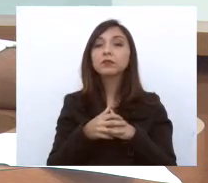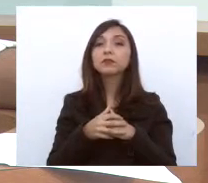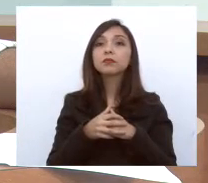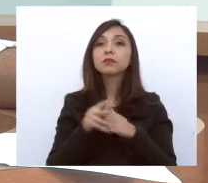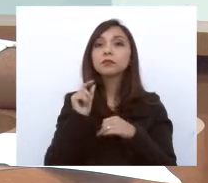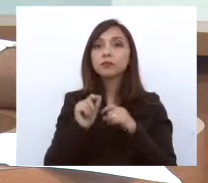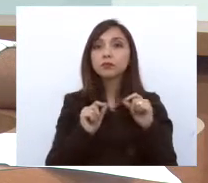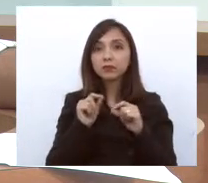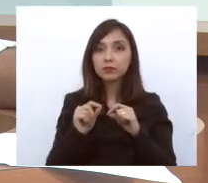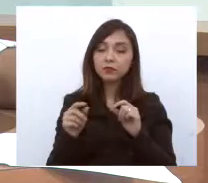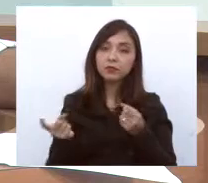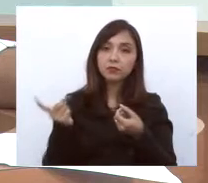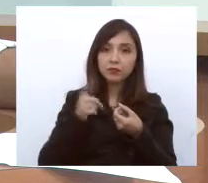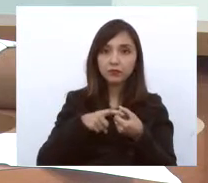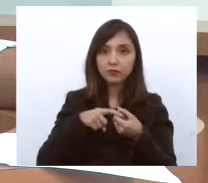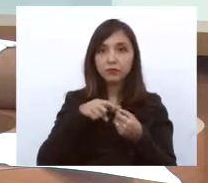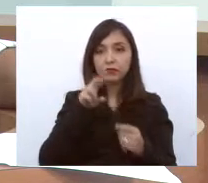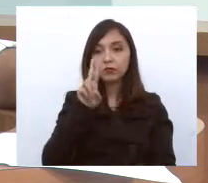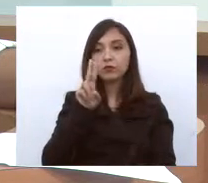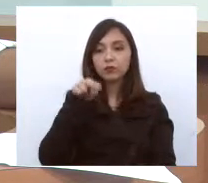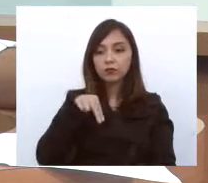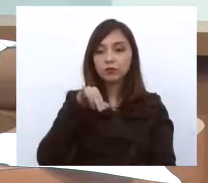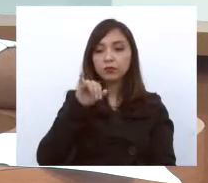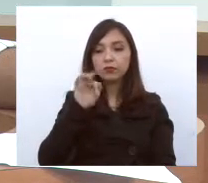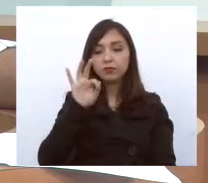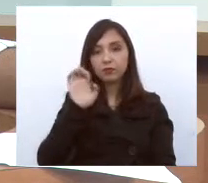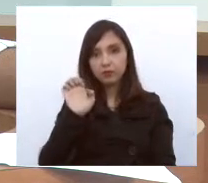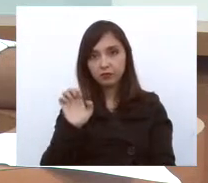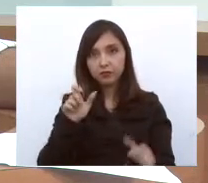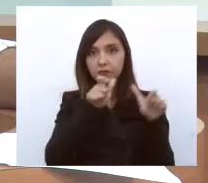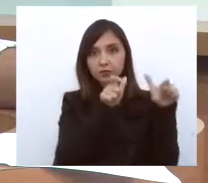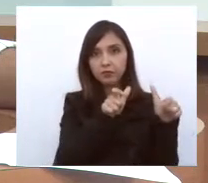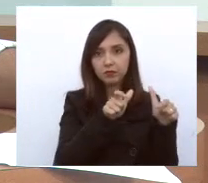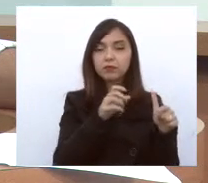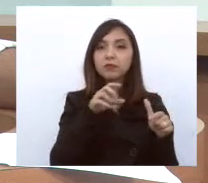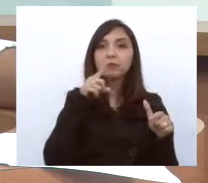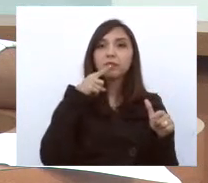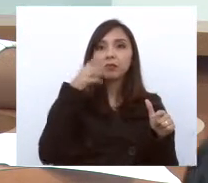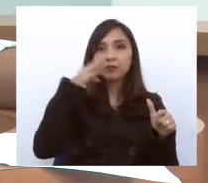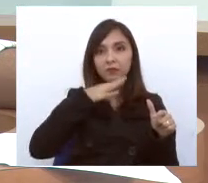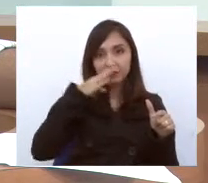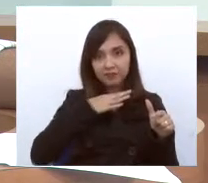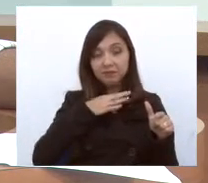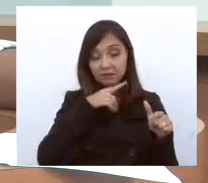volta da Unifesp para a região do Pimentas. A Unifesp,